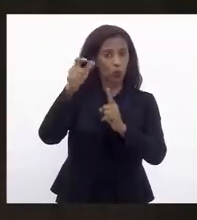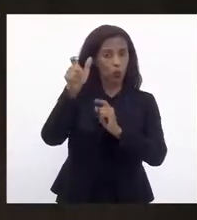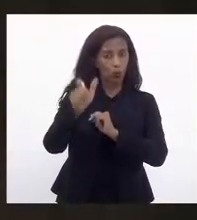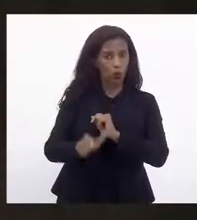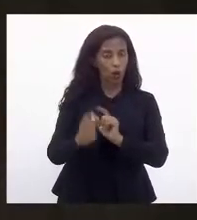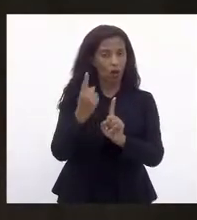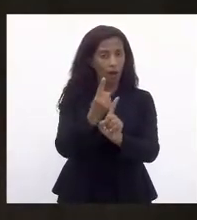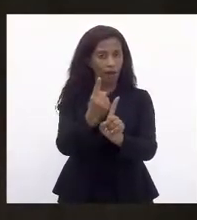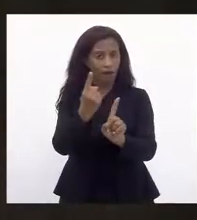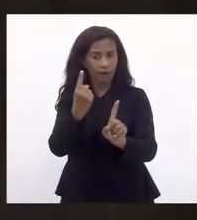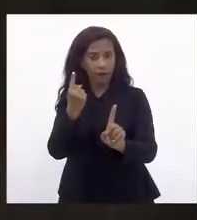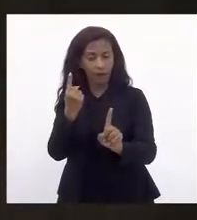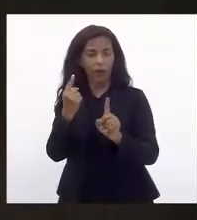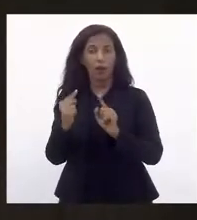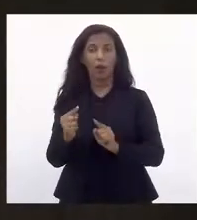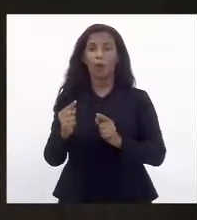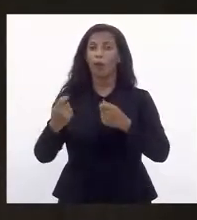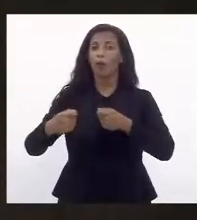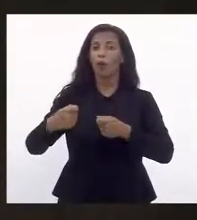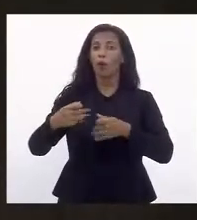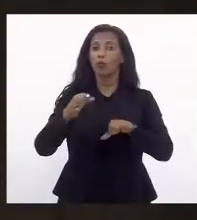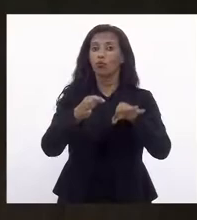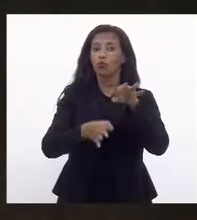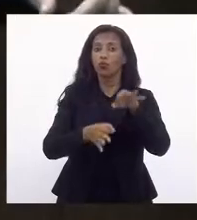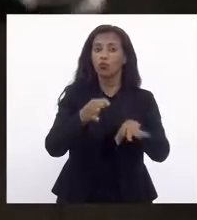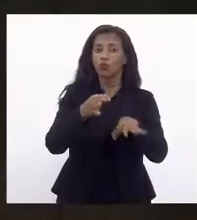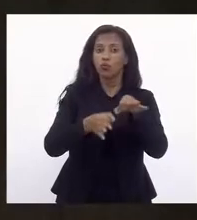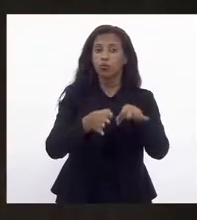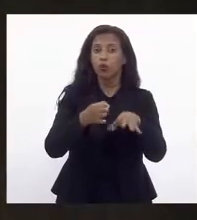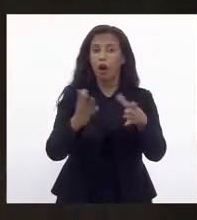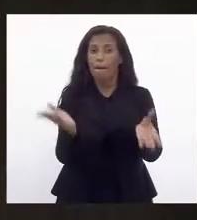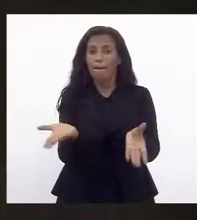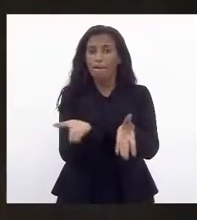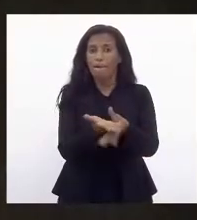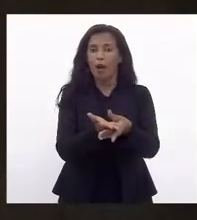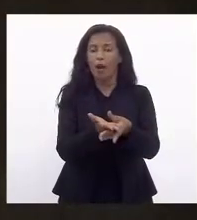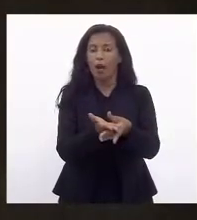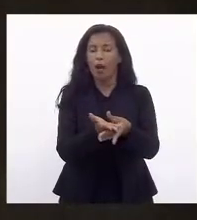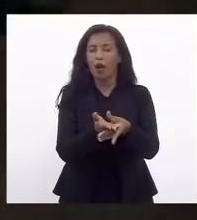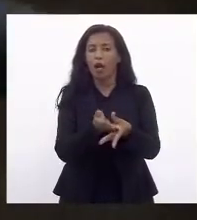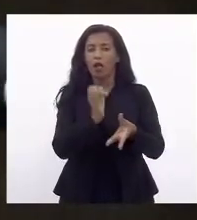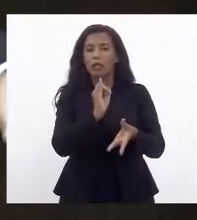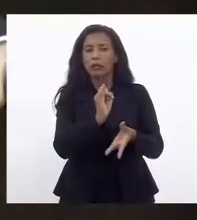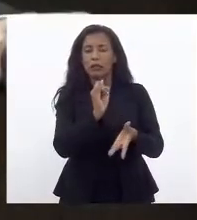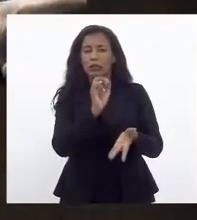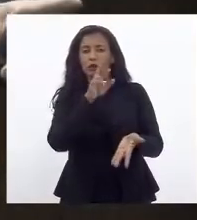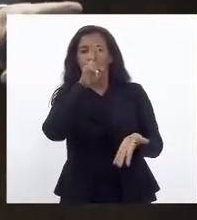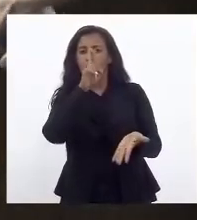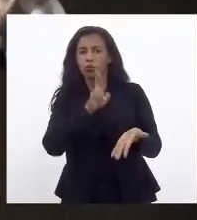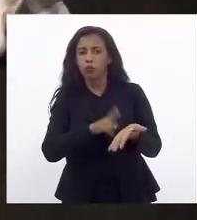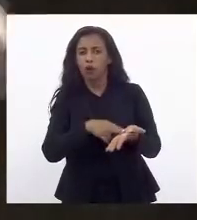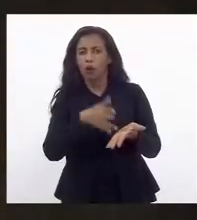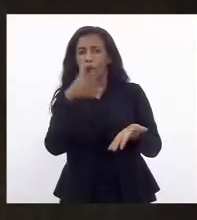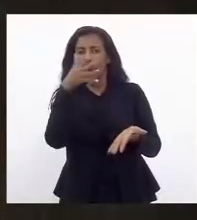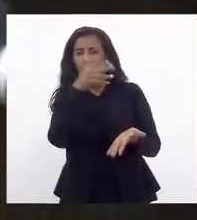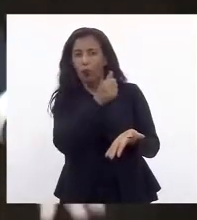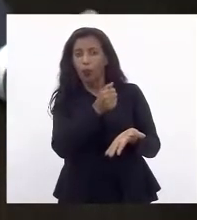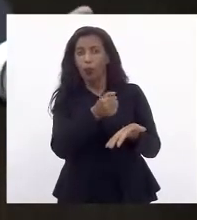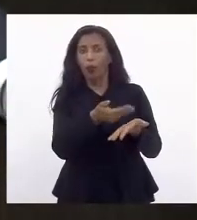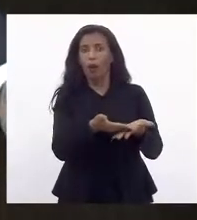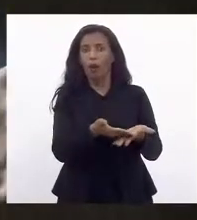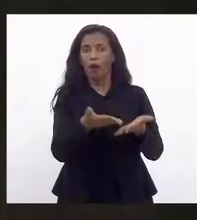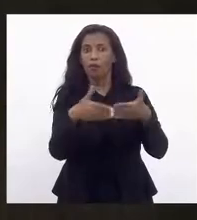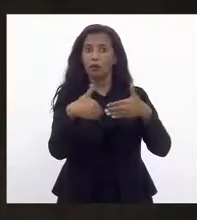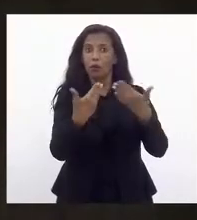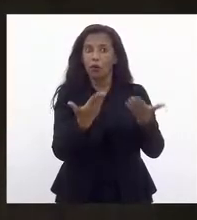seu afastamento por decisão judicial, e uma vez a sentença for absolutória, por